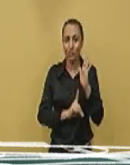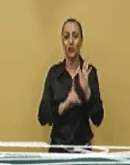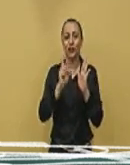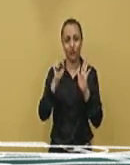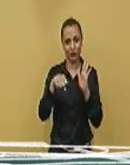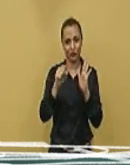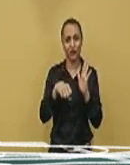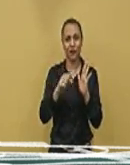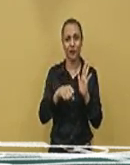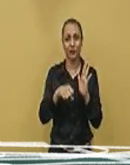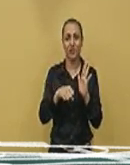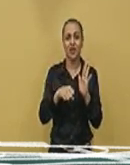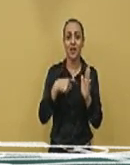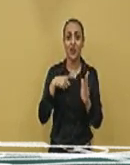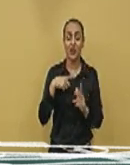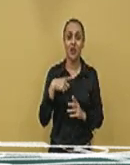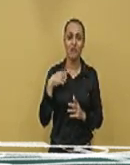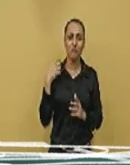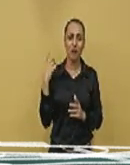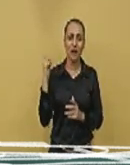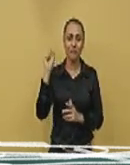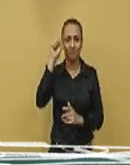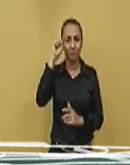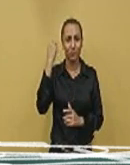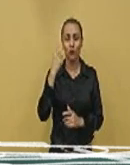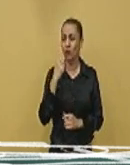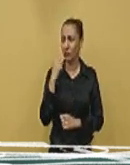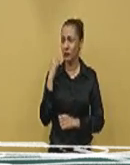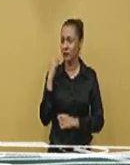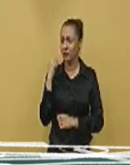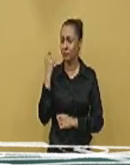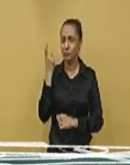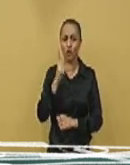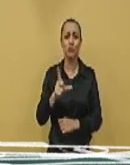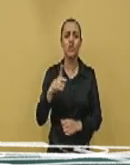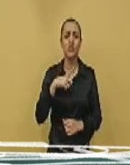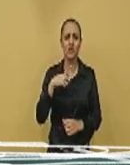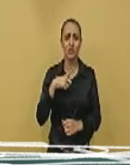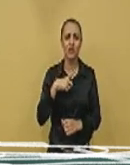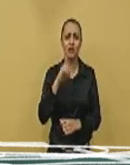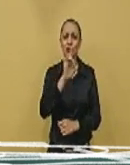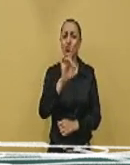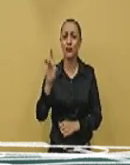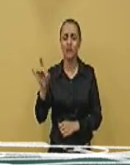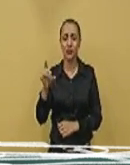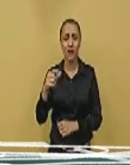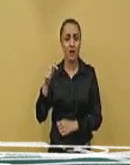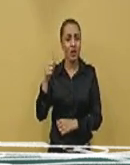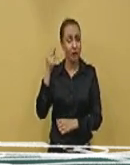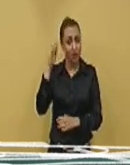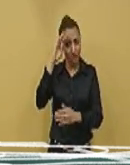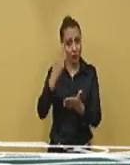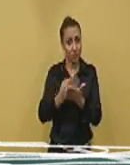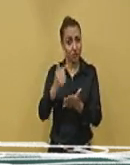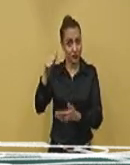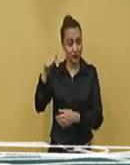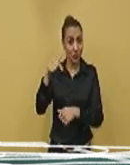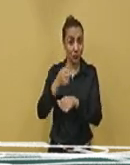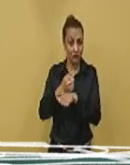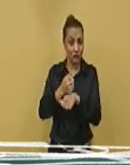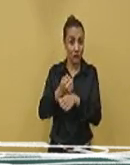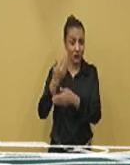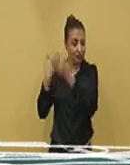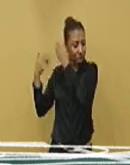uma conquista individual, né? Eu digo isso porque há 7 anos atrás, há 10 anos atrás, eu passei por uma